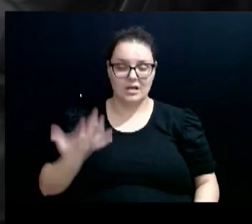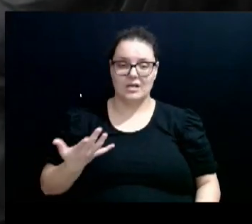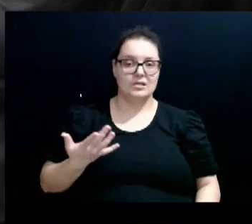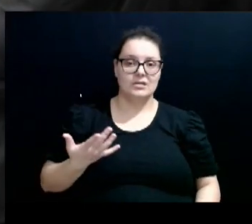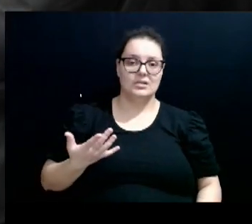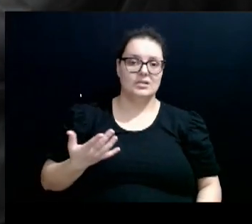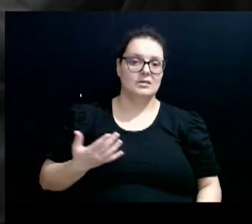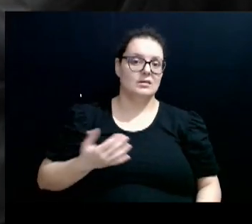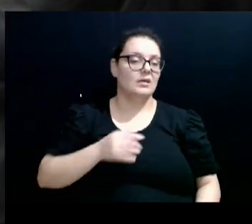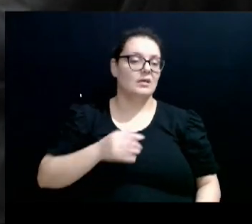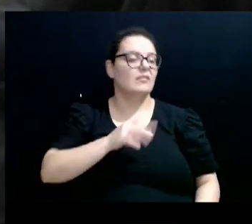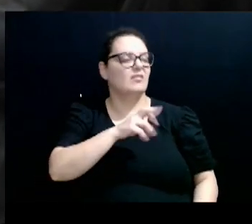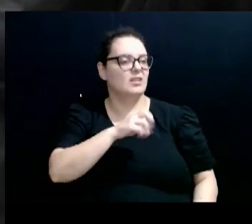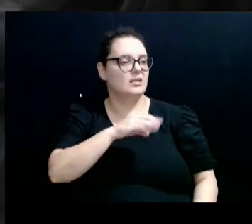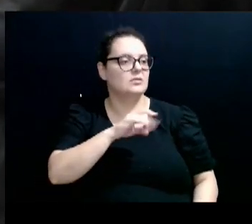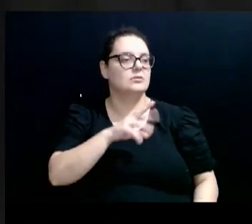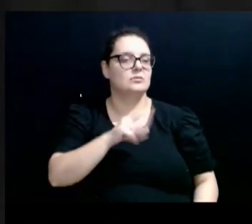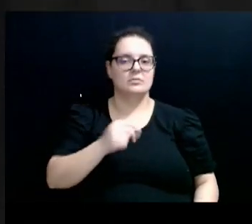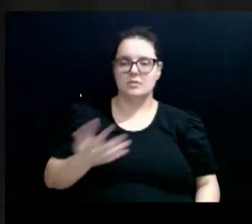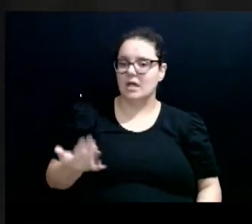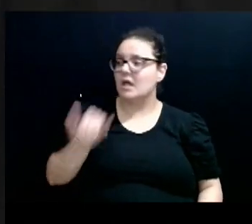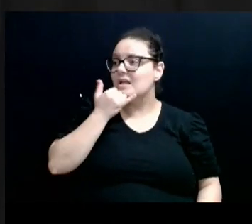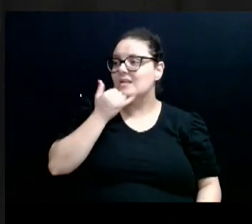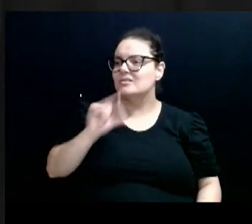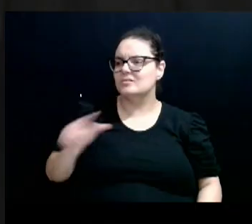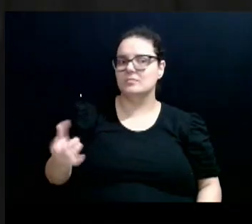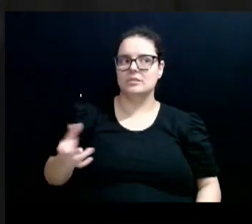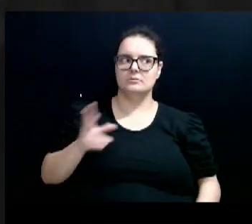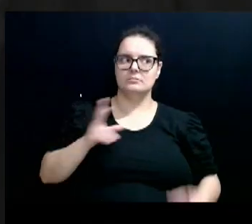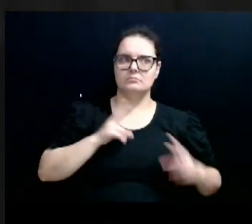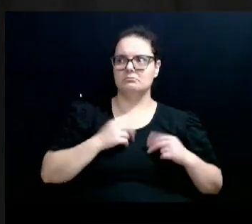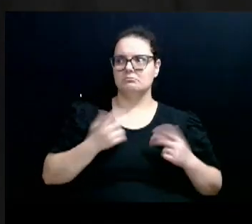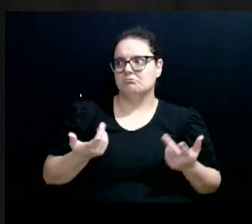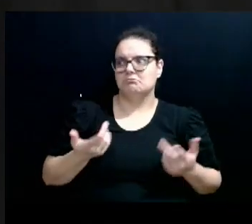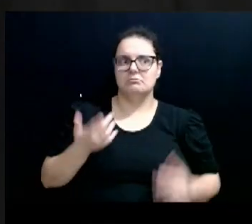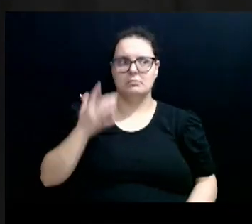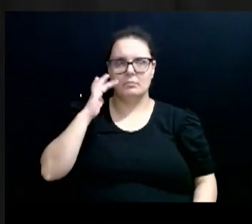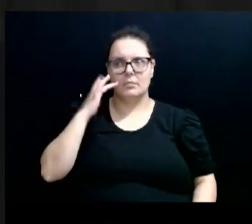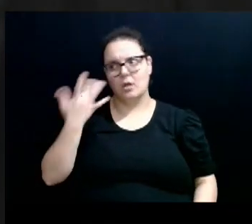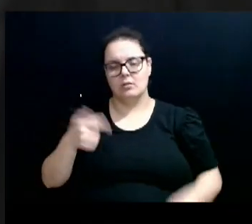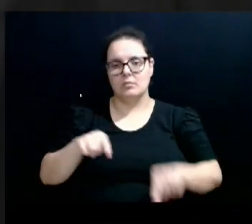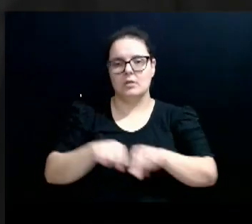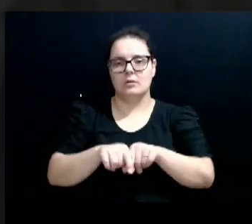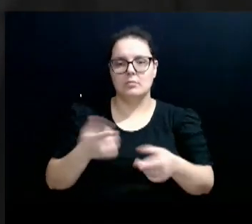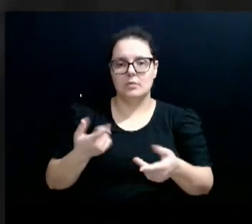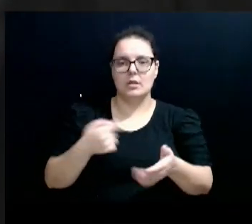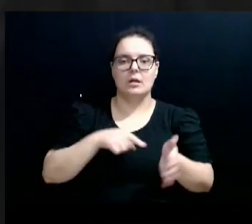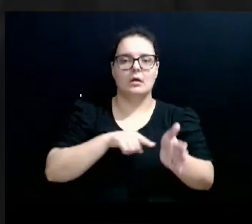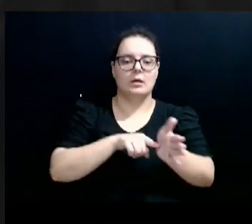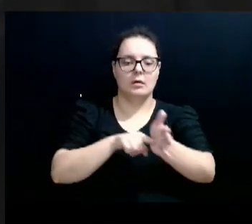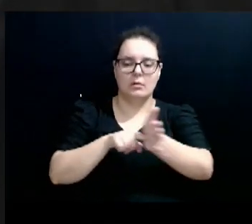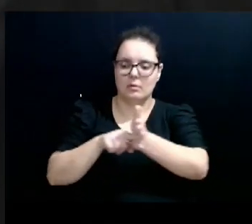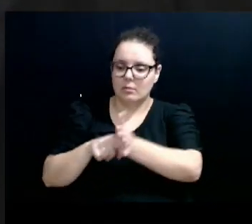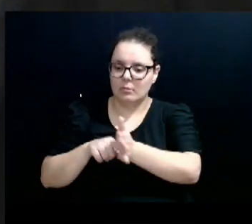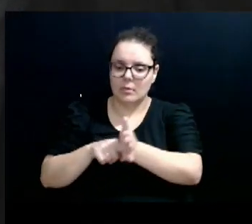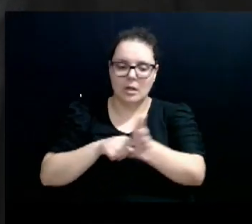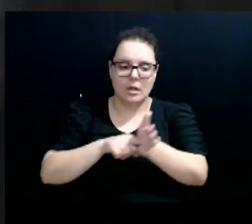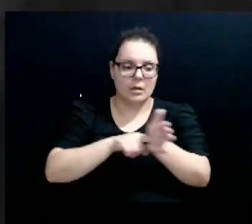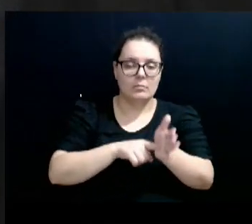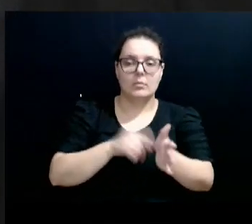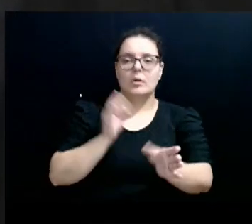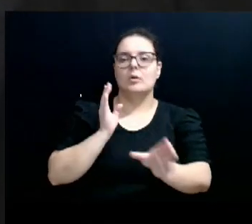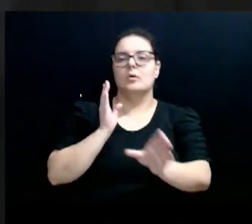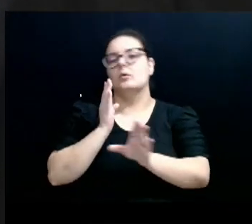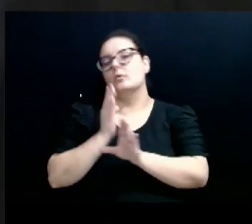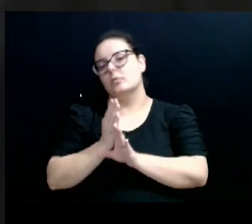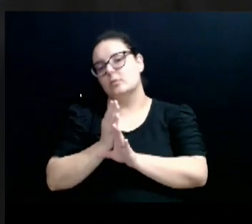alguma coisa. E eu falei, nossa, eu não sabia também do que se tratava, né? E eu comecei a pesquisar, aí eu descobri que era essa